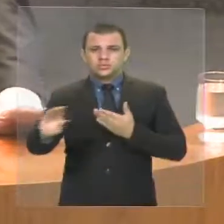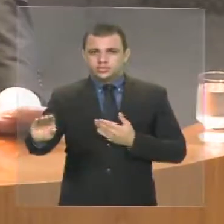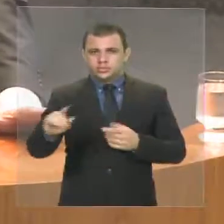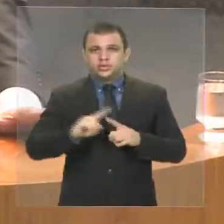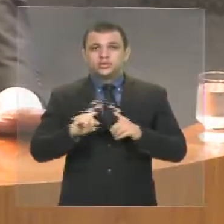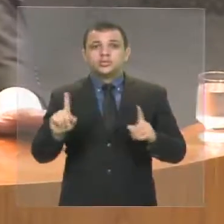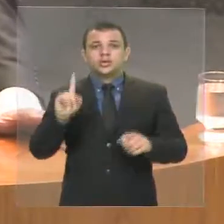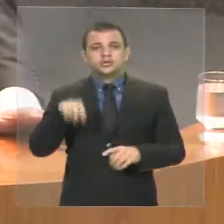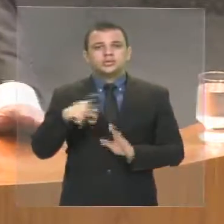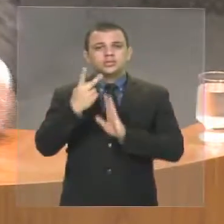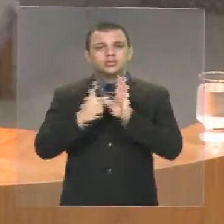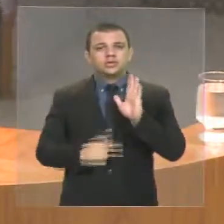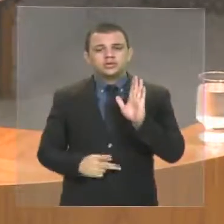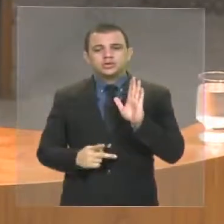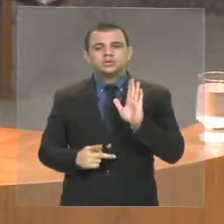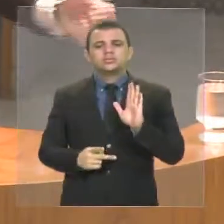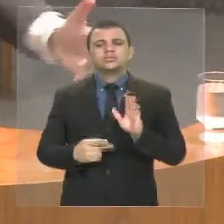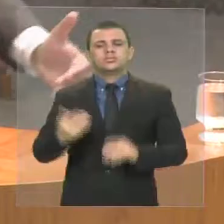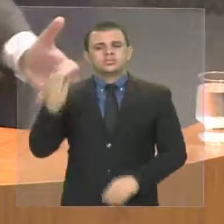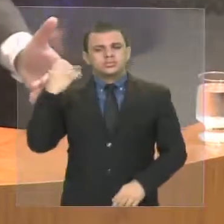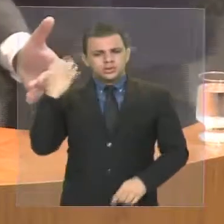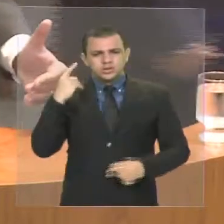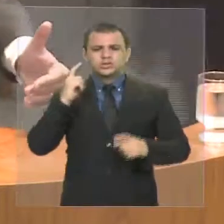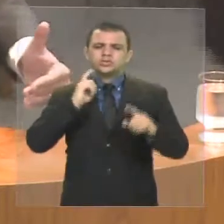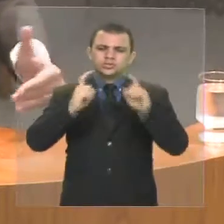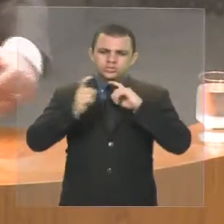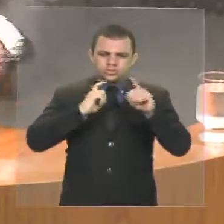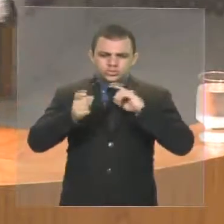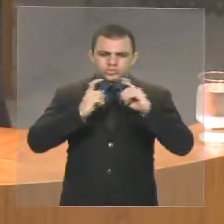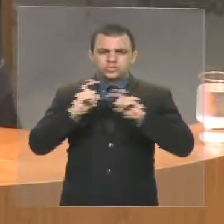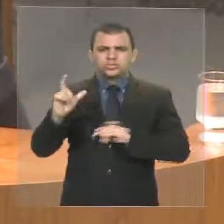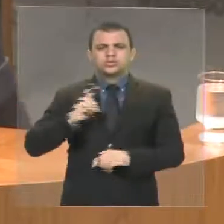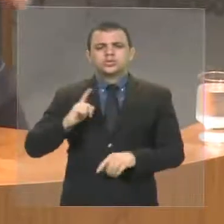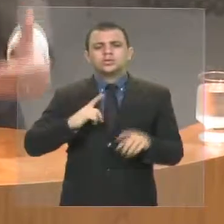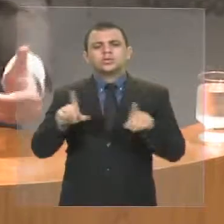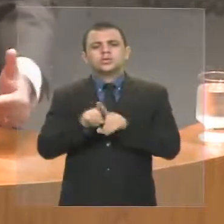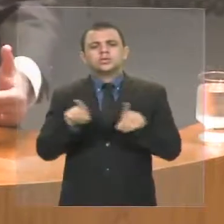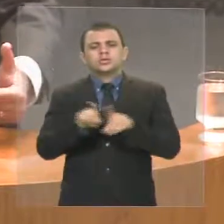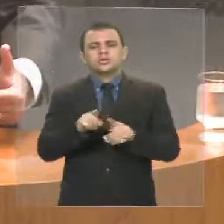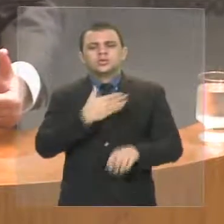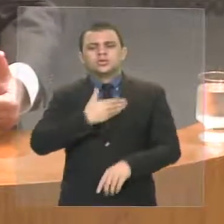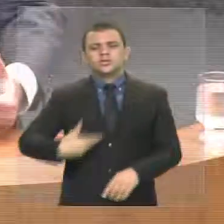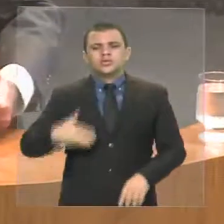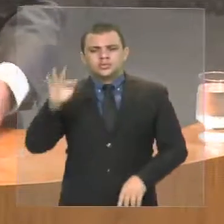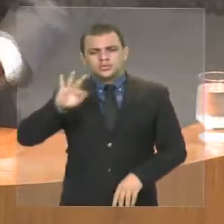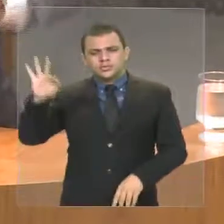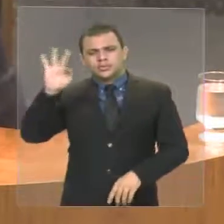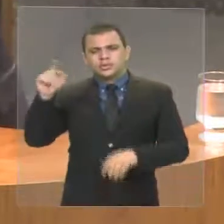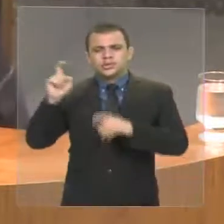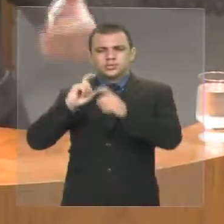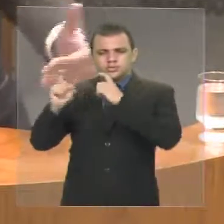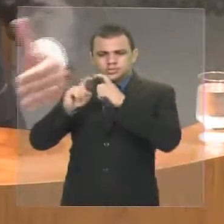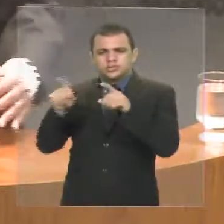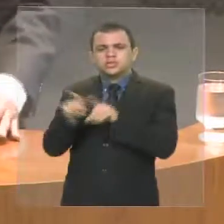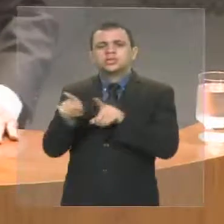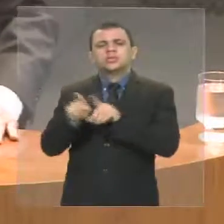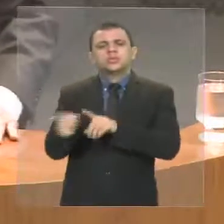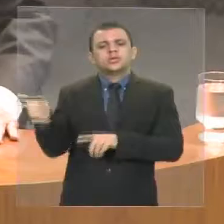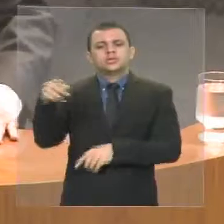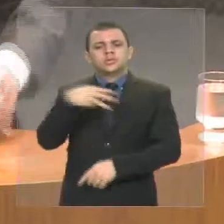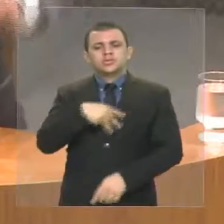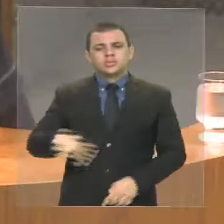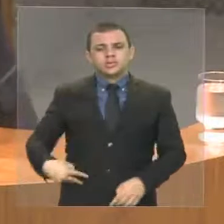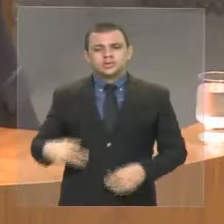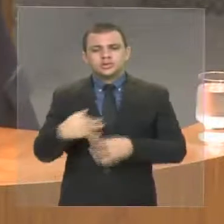foram projetos que foram amplamente discutidos, inclusive com o governo federal, passou pelo Ministério das